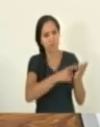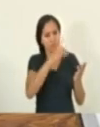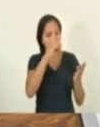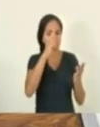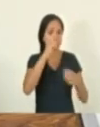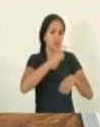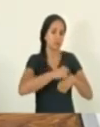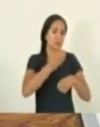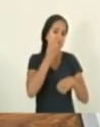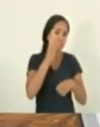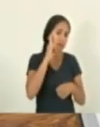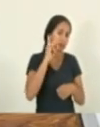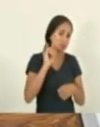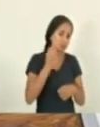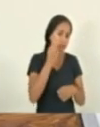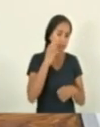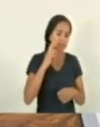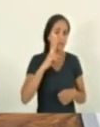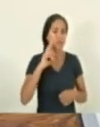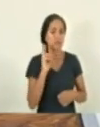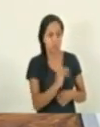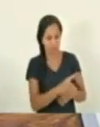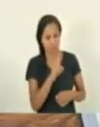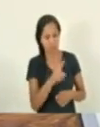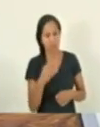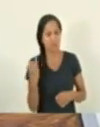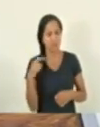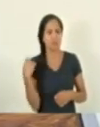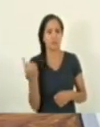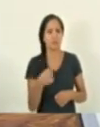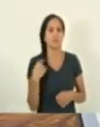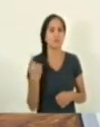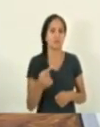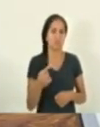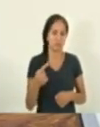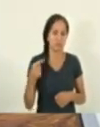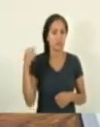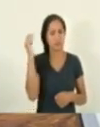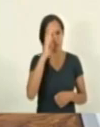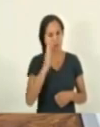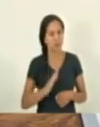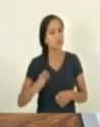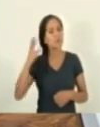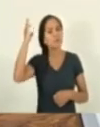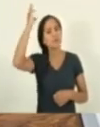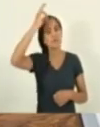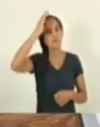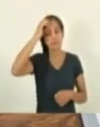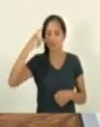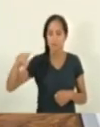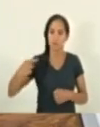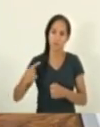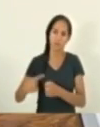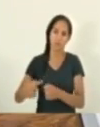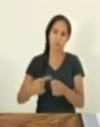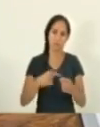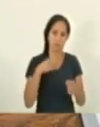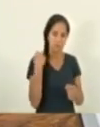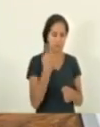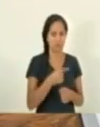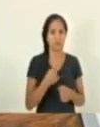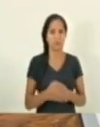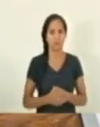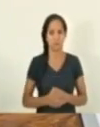horário para você e responda. Isso é importante para todos nós. É importante para o Brasil, para o Espírito Santo, para o seu município e para todos